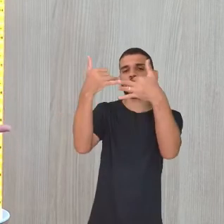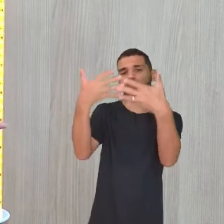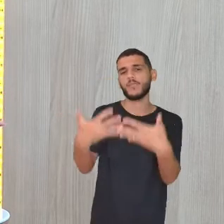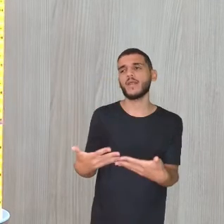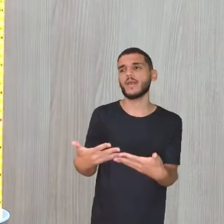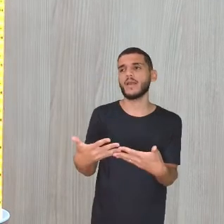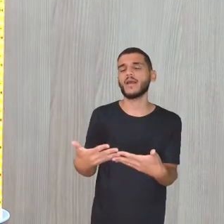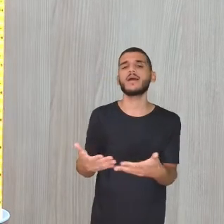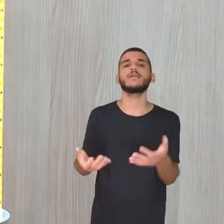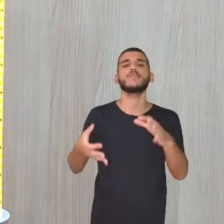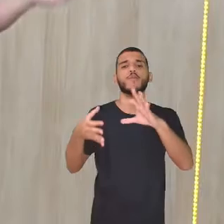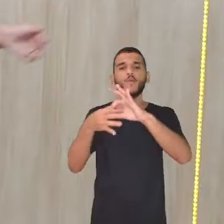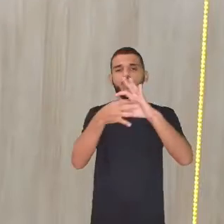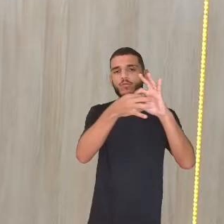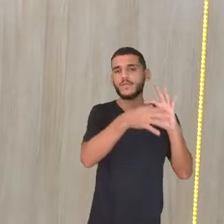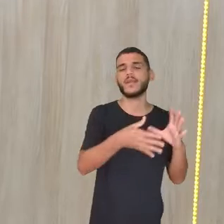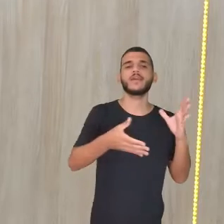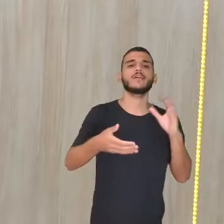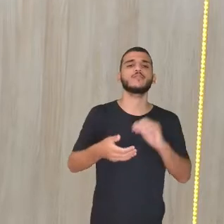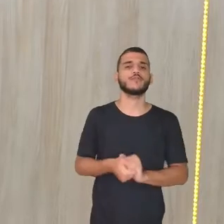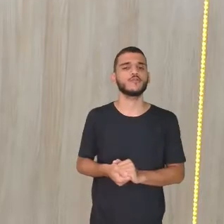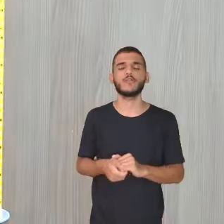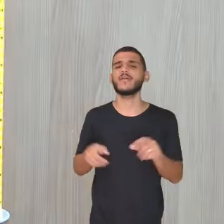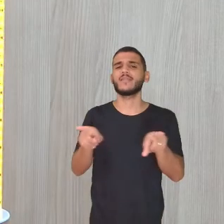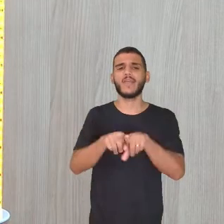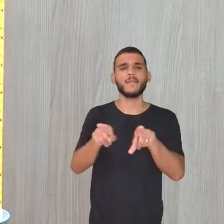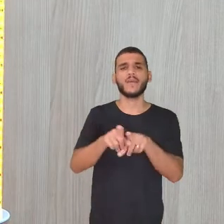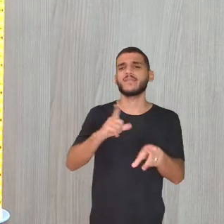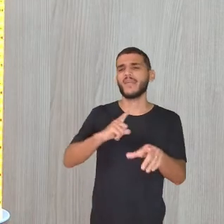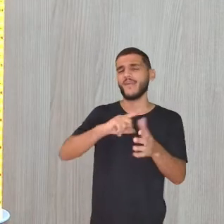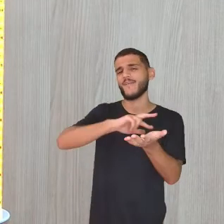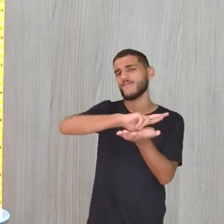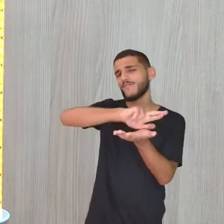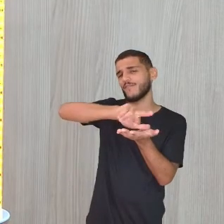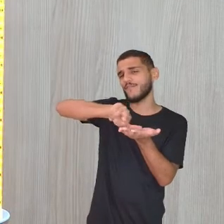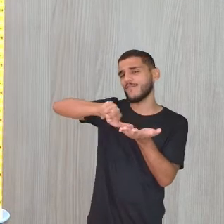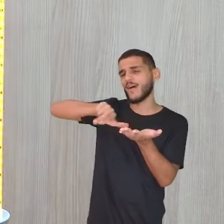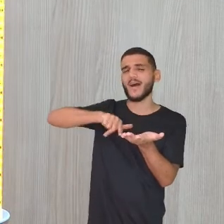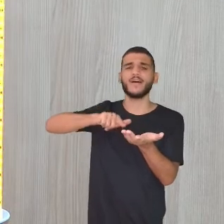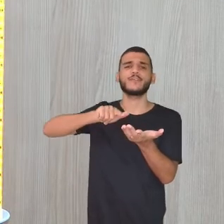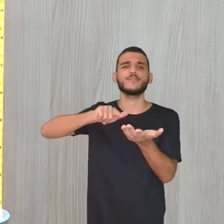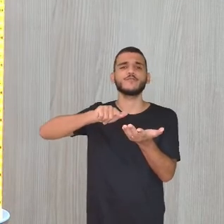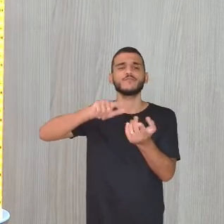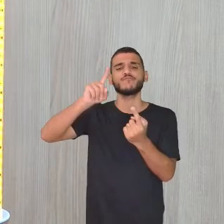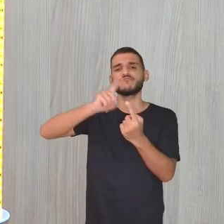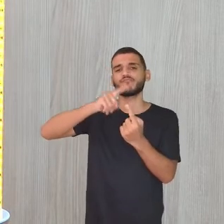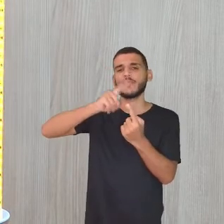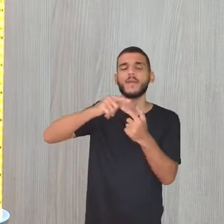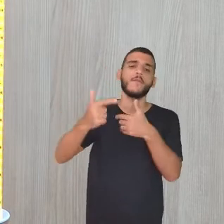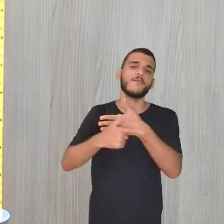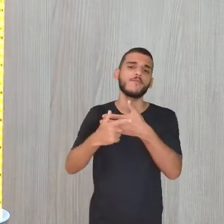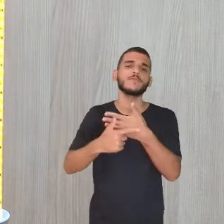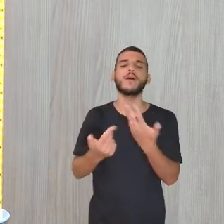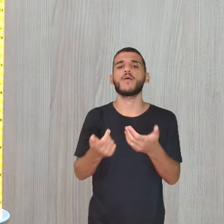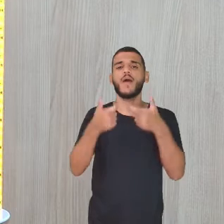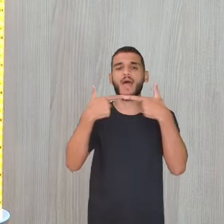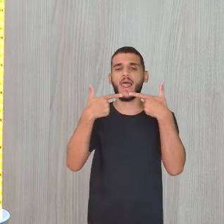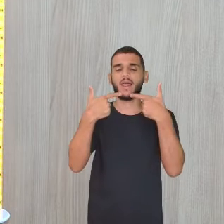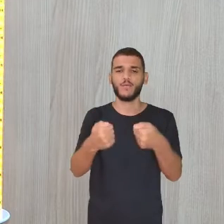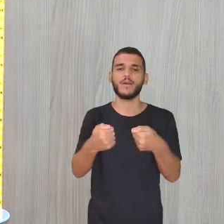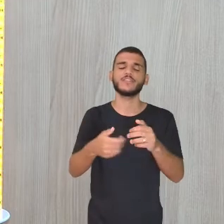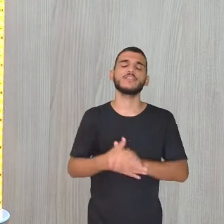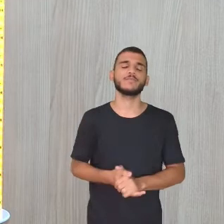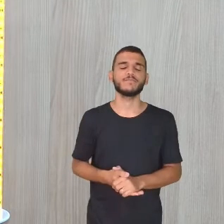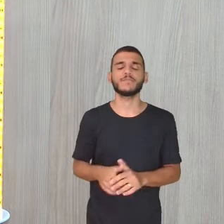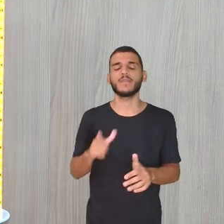As onomatopeias, não é? Todos os recursos de linguagem que fazem parte dessa transição entre linguagem verbal e linguagem